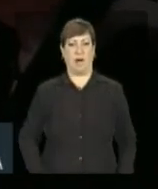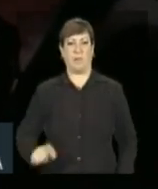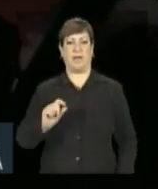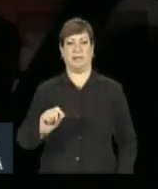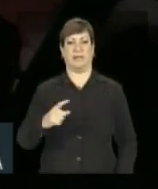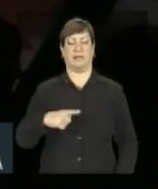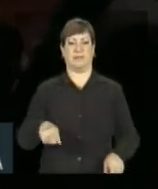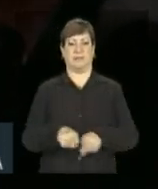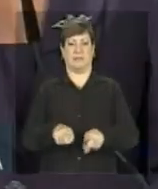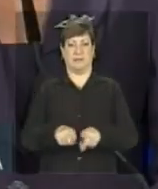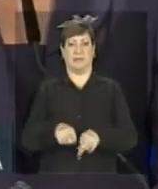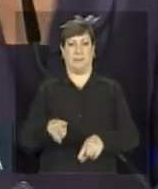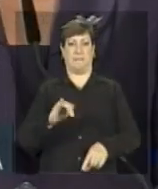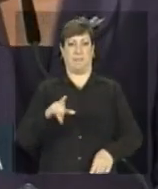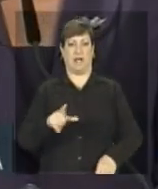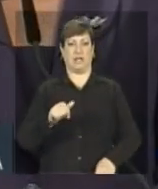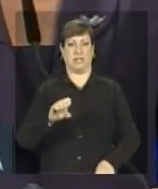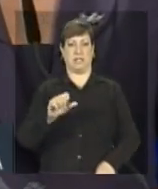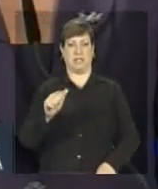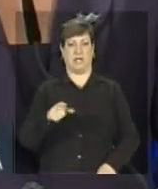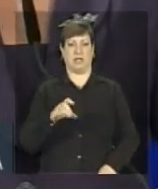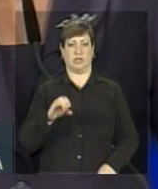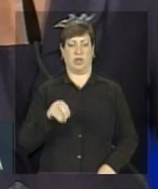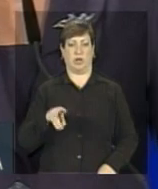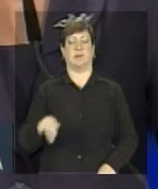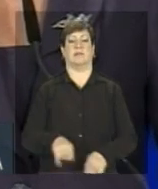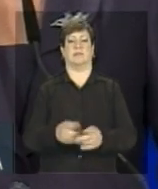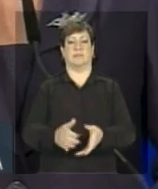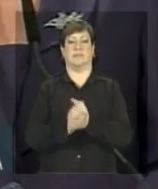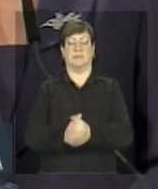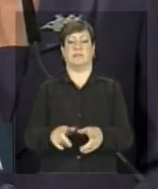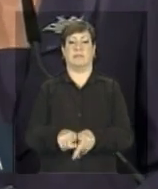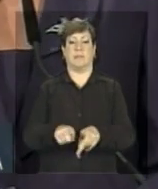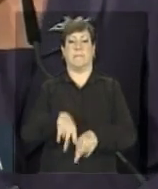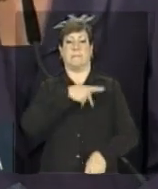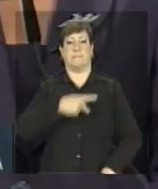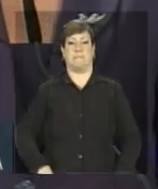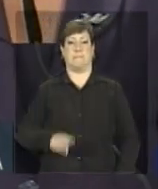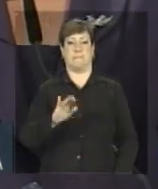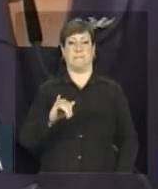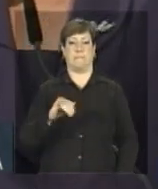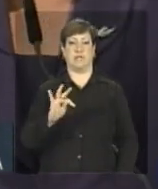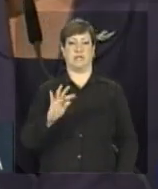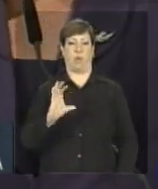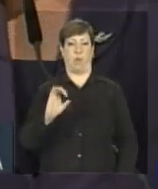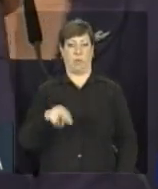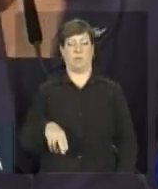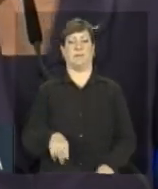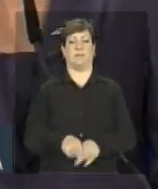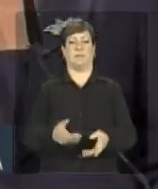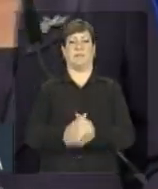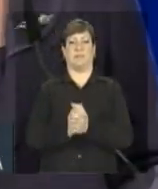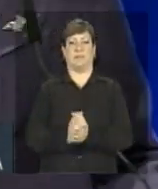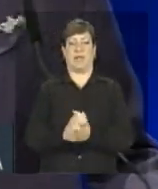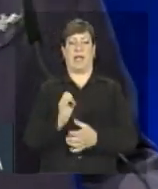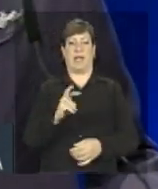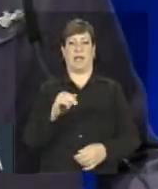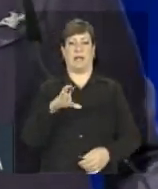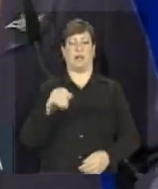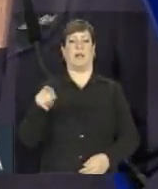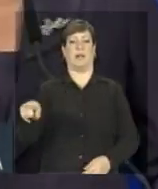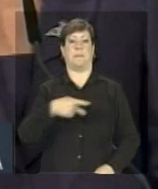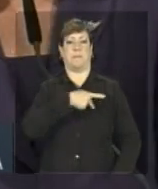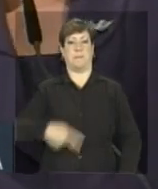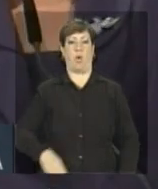Saxônia, o senhor Dieter Kempf, presidente da Bitkom, o senhor Eric Schmidt, presidente